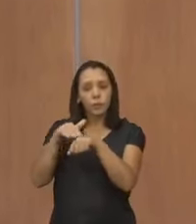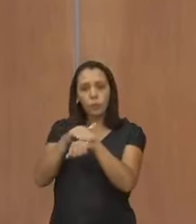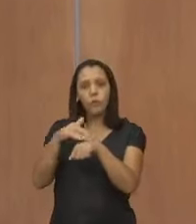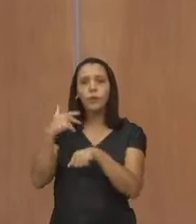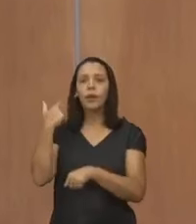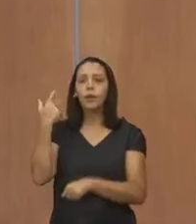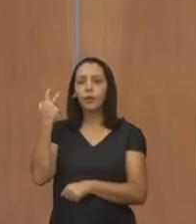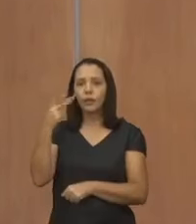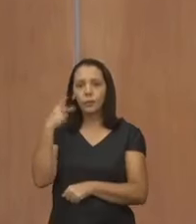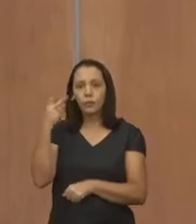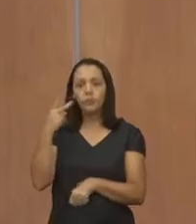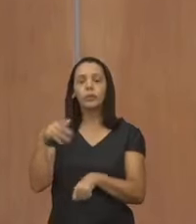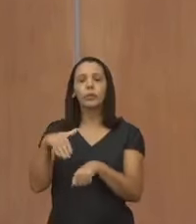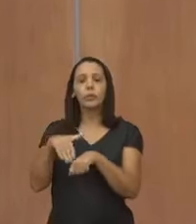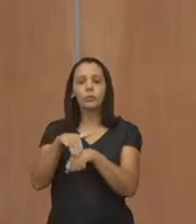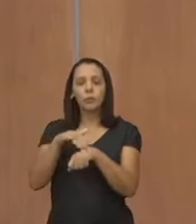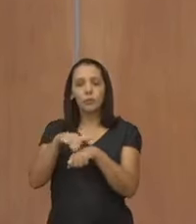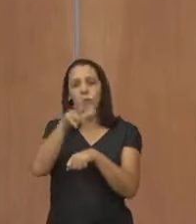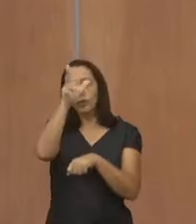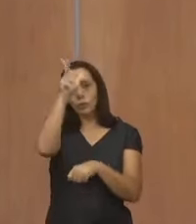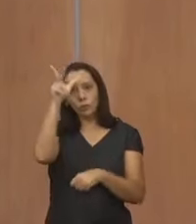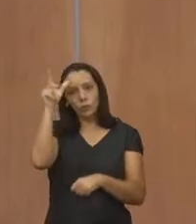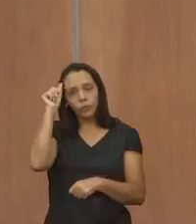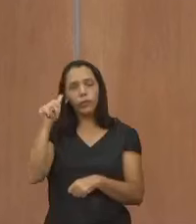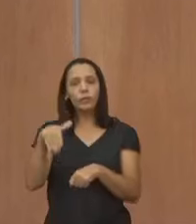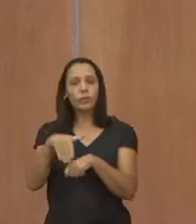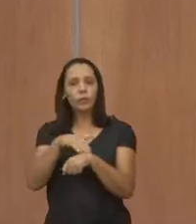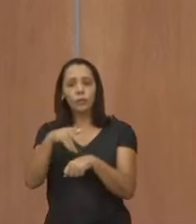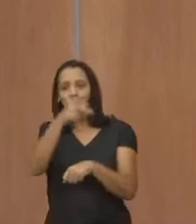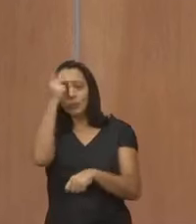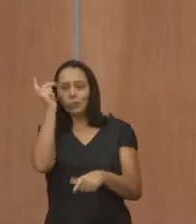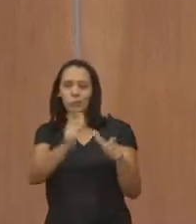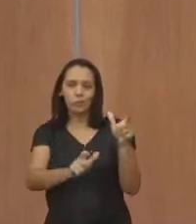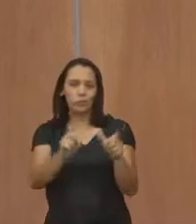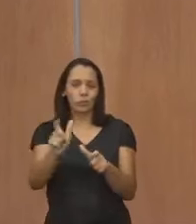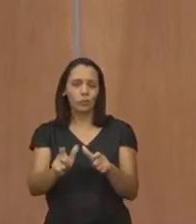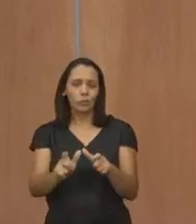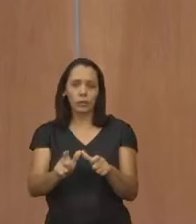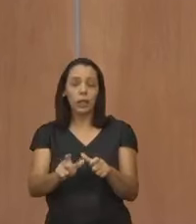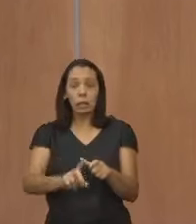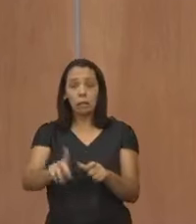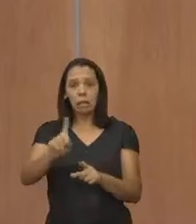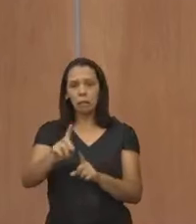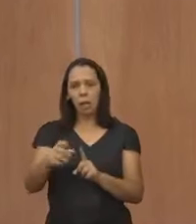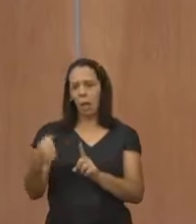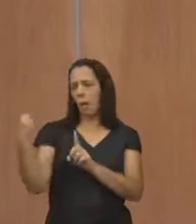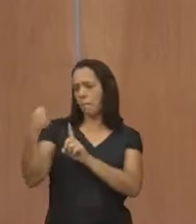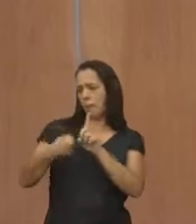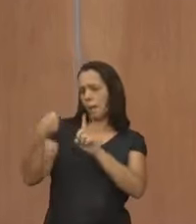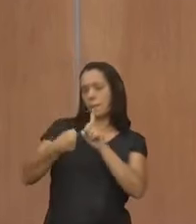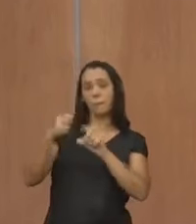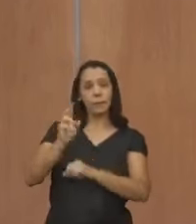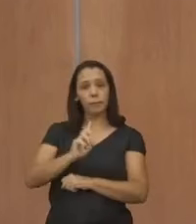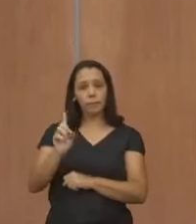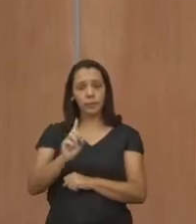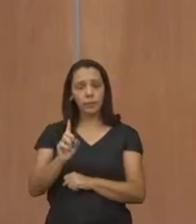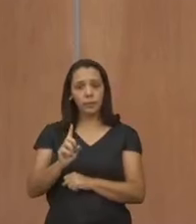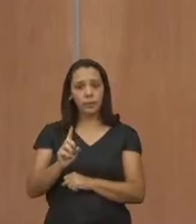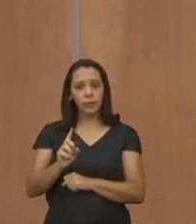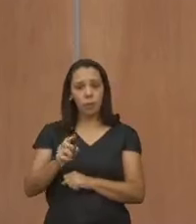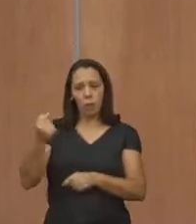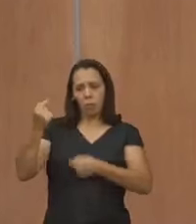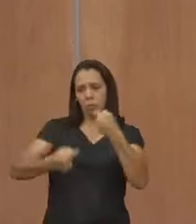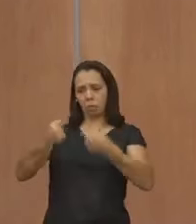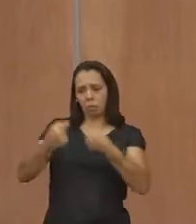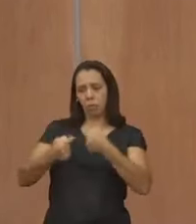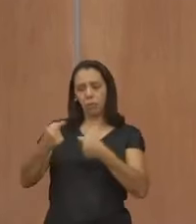o prefeito, conversam com os moradores, não chega na pancada, né, chega forte, mas chegam na base do